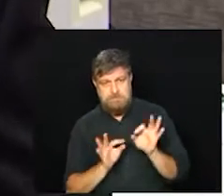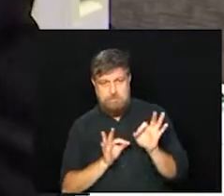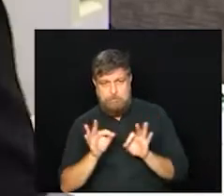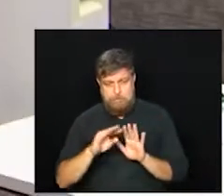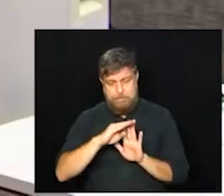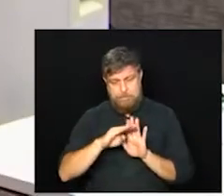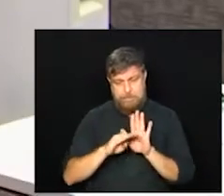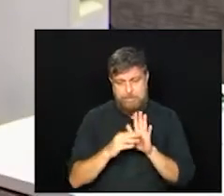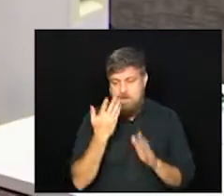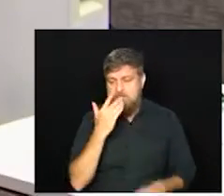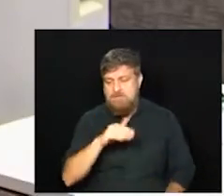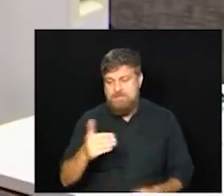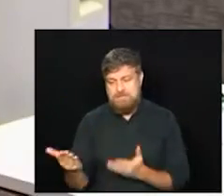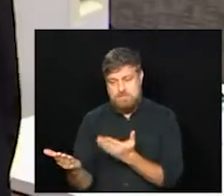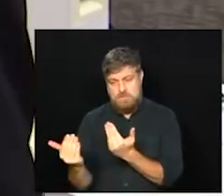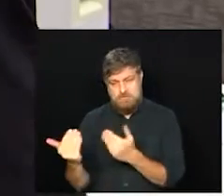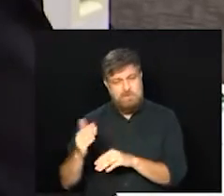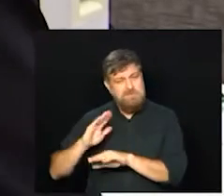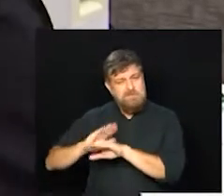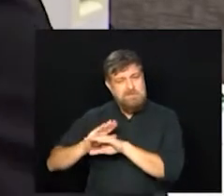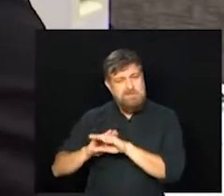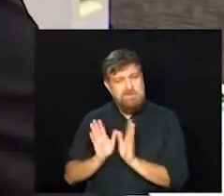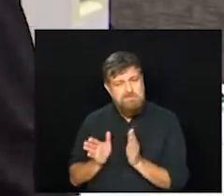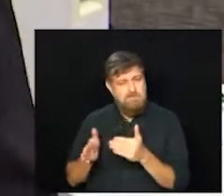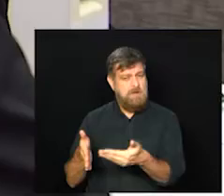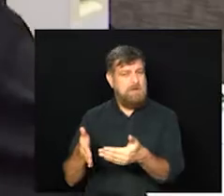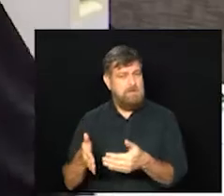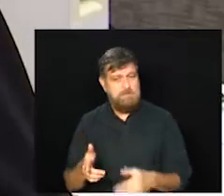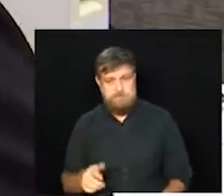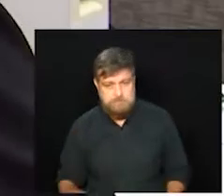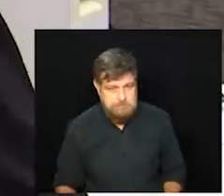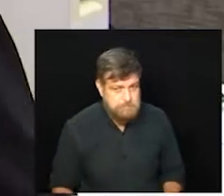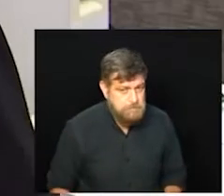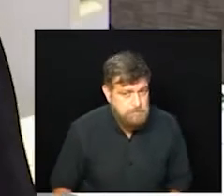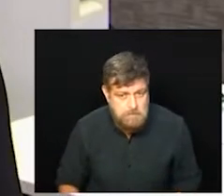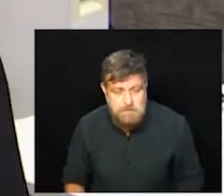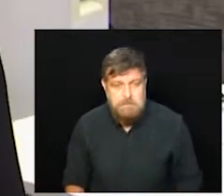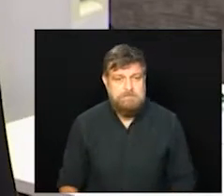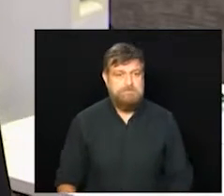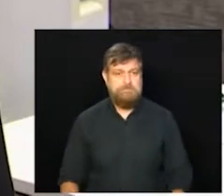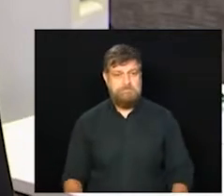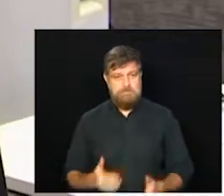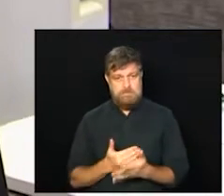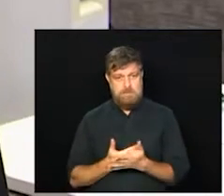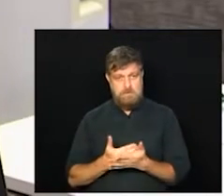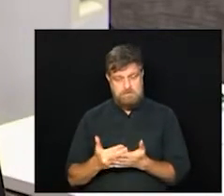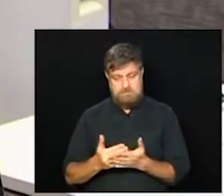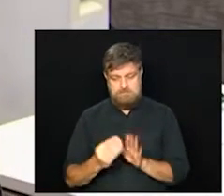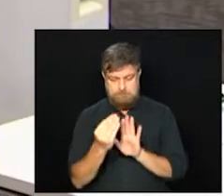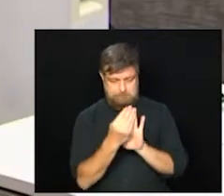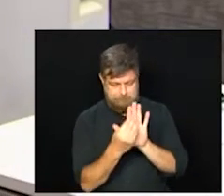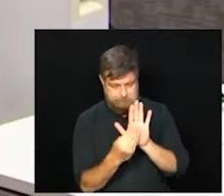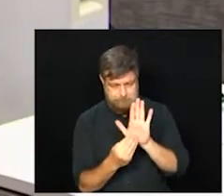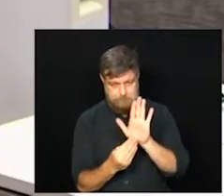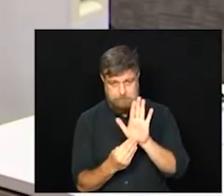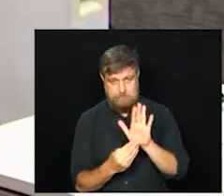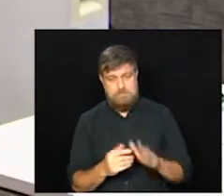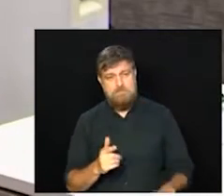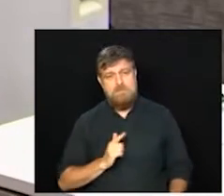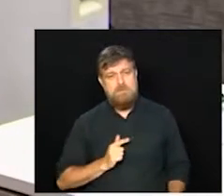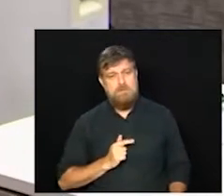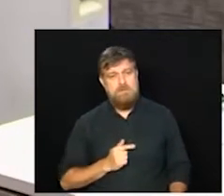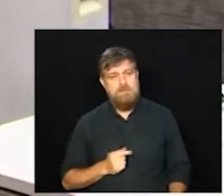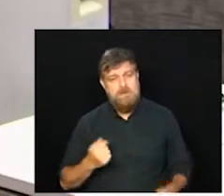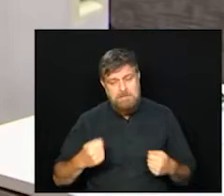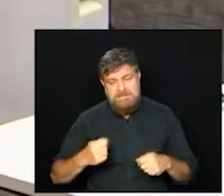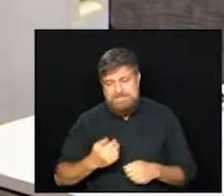da infância e da juventude que a gente está fazendo e vamos colocamos eles em pauta. E assim, tem que pegar